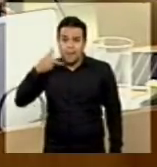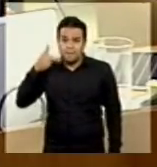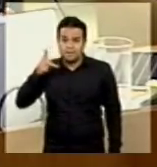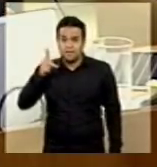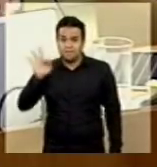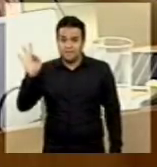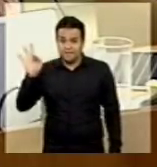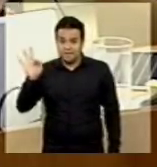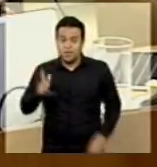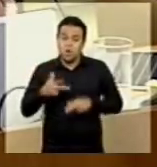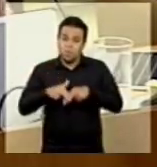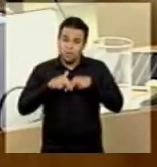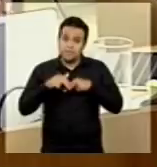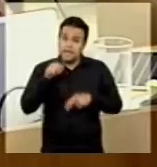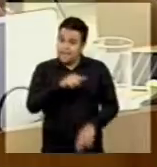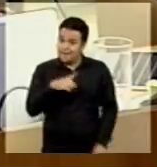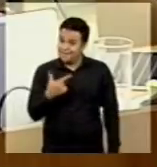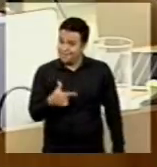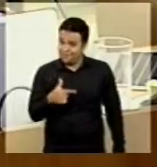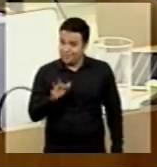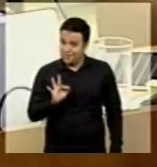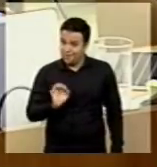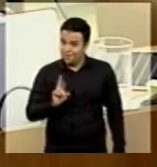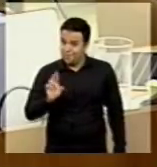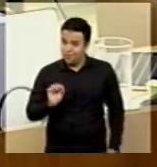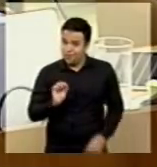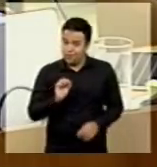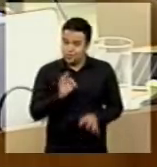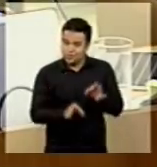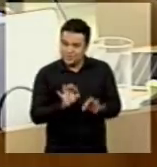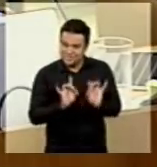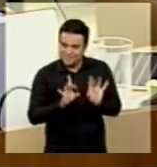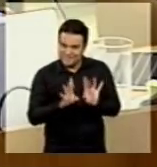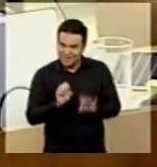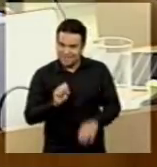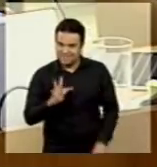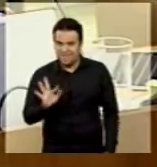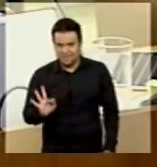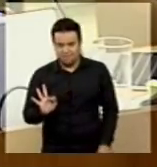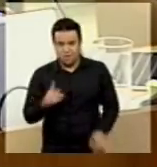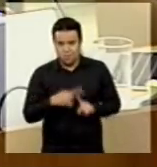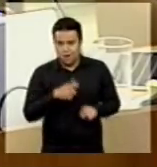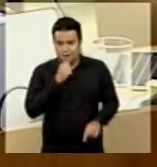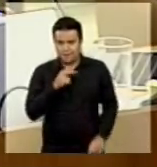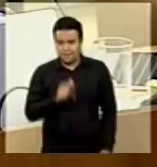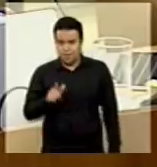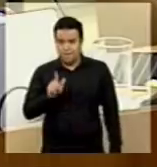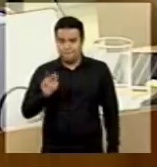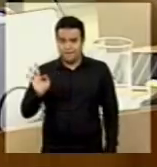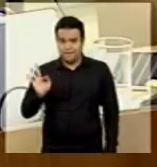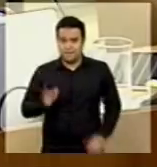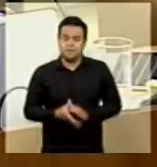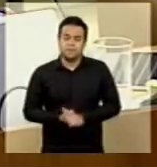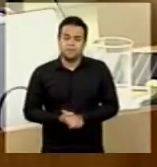é que ele não tem foro no Supremo Tribunal Federal. Eu devo dizer que eu considero que